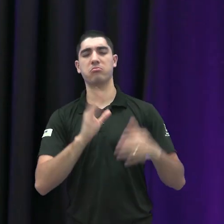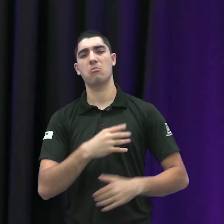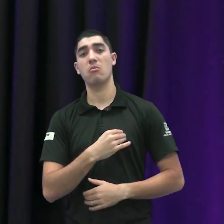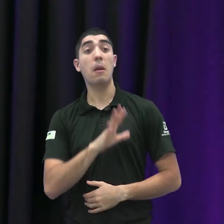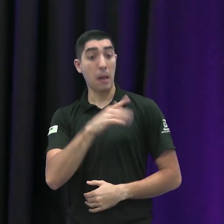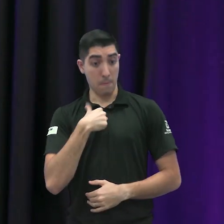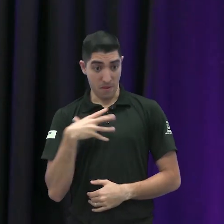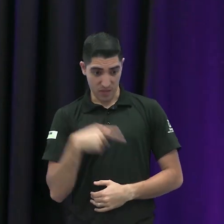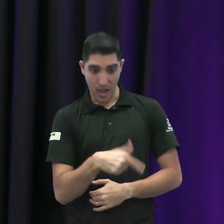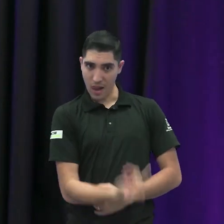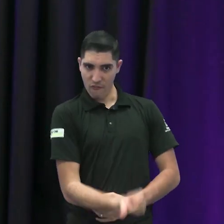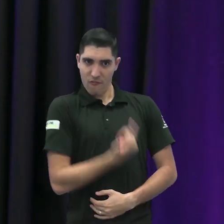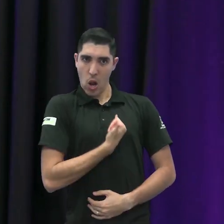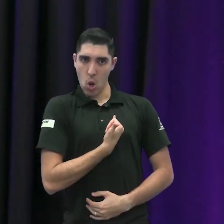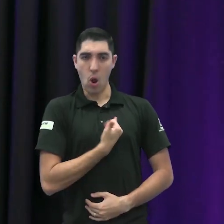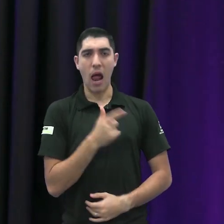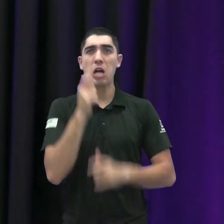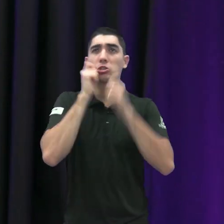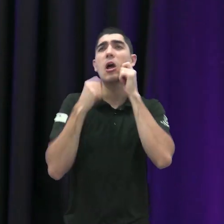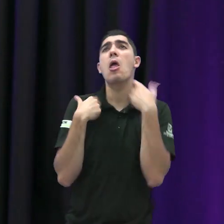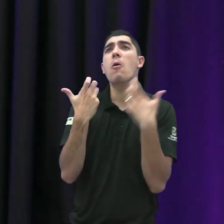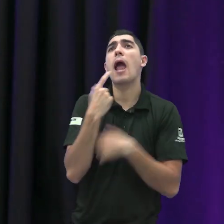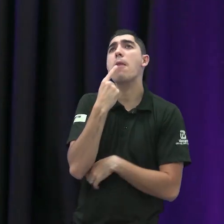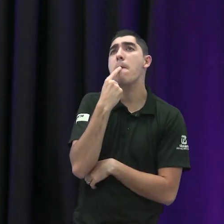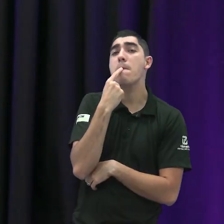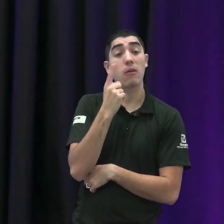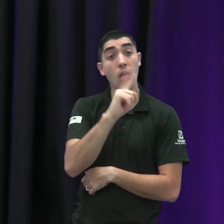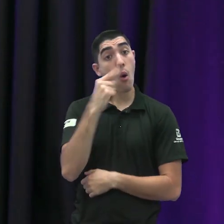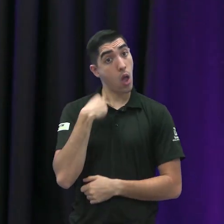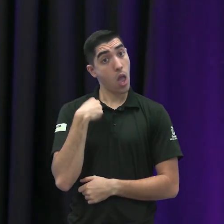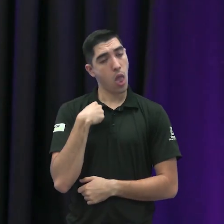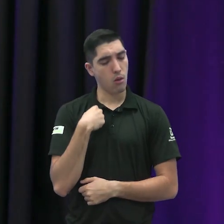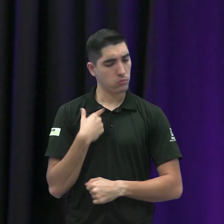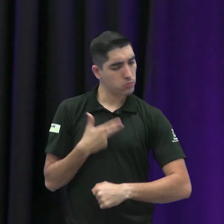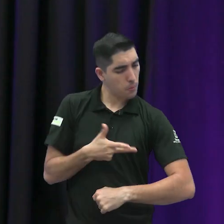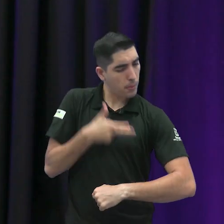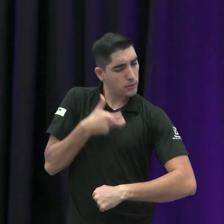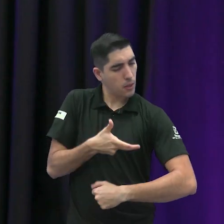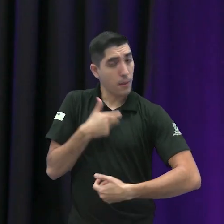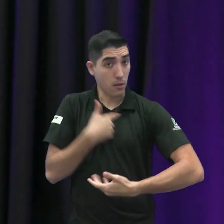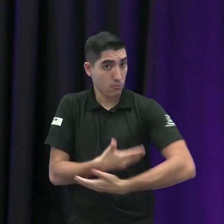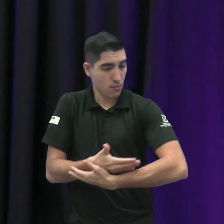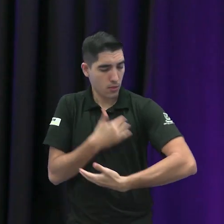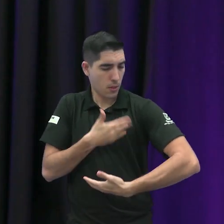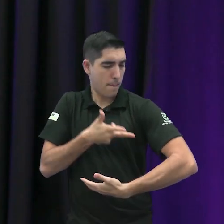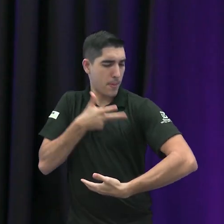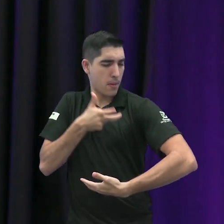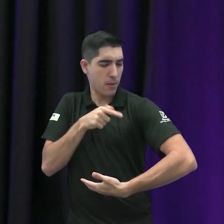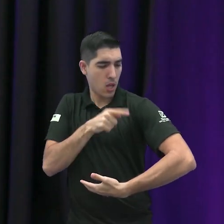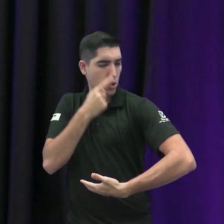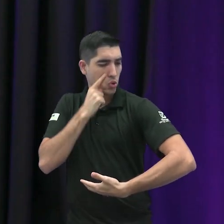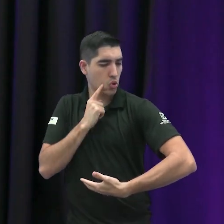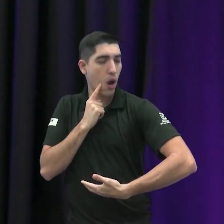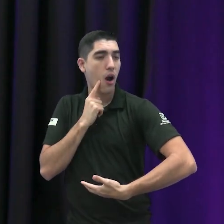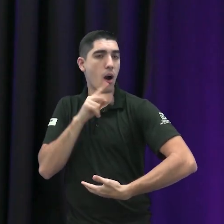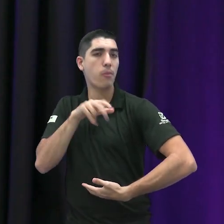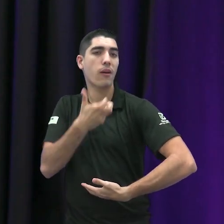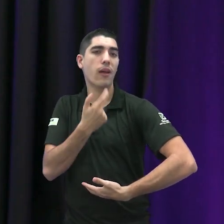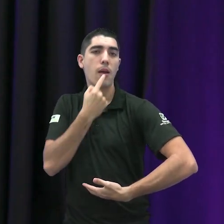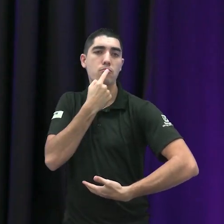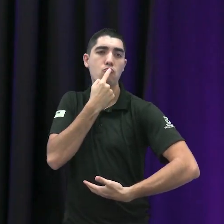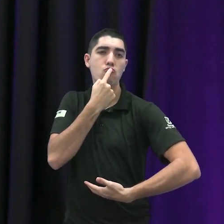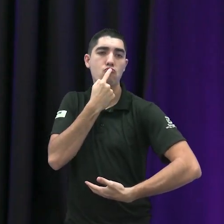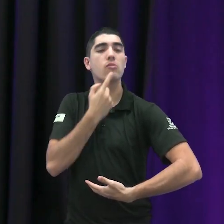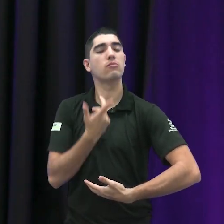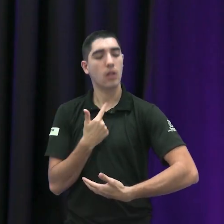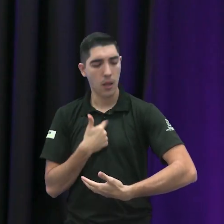nenhum momento ela falou, quando ela estava chorando, que ela queria mamar. Eu que fui entendendo que o choro era o